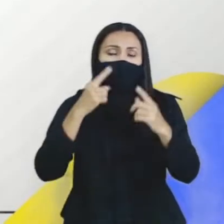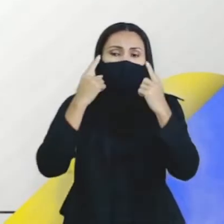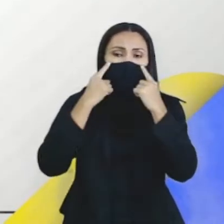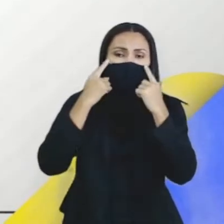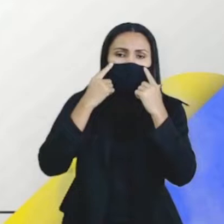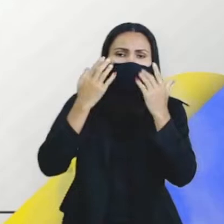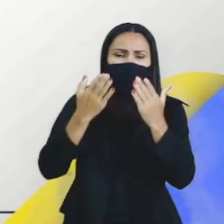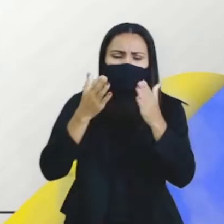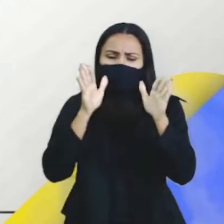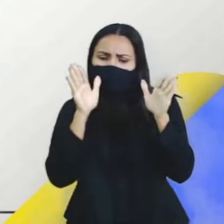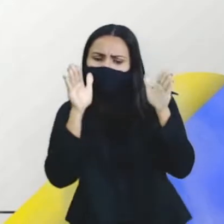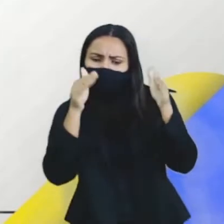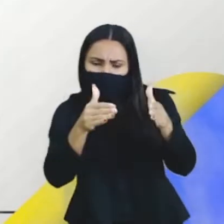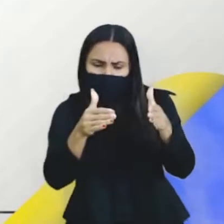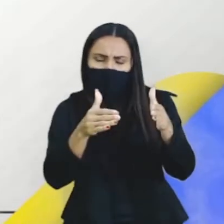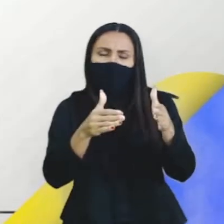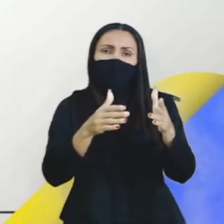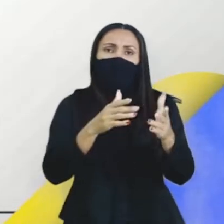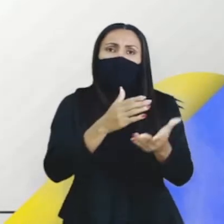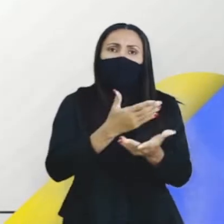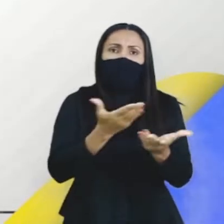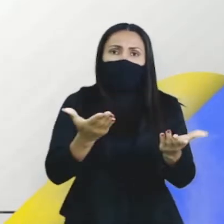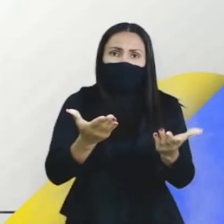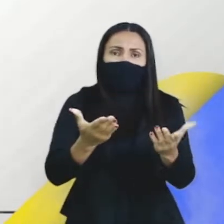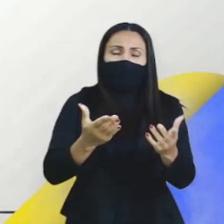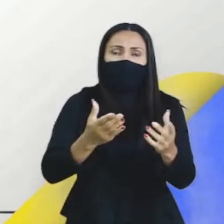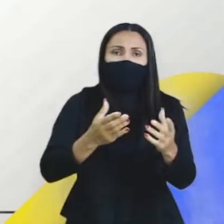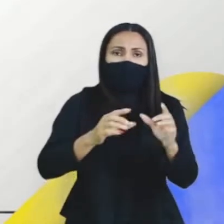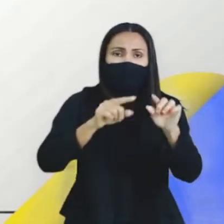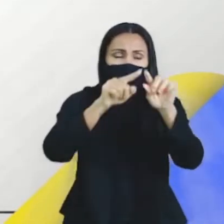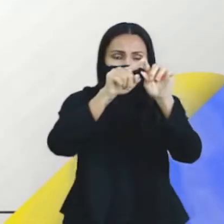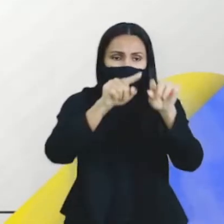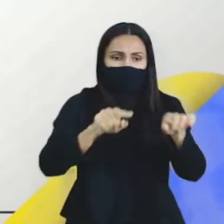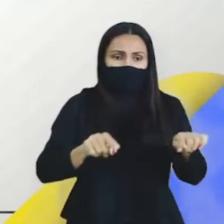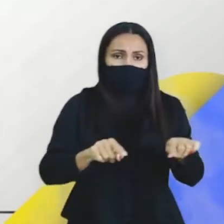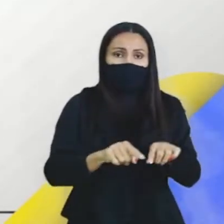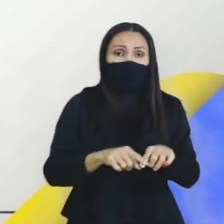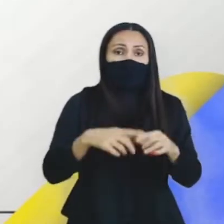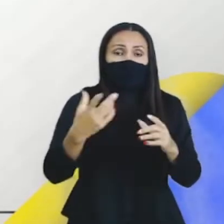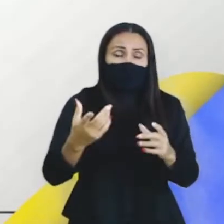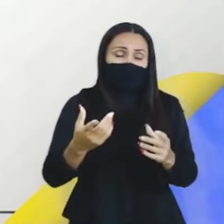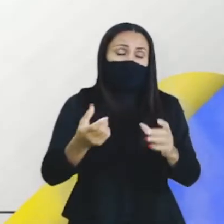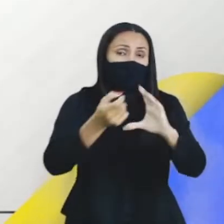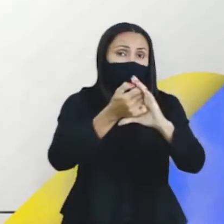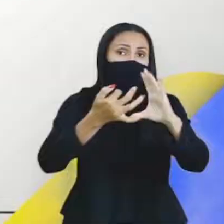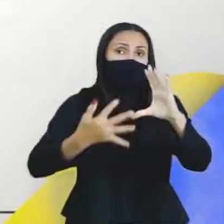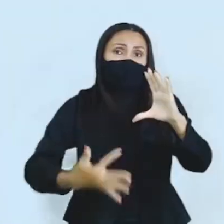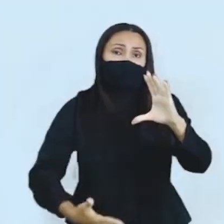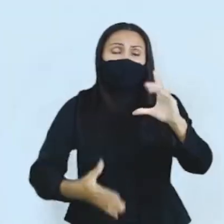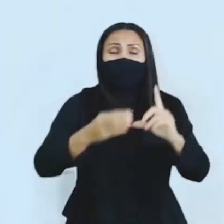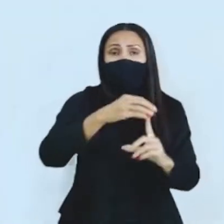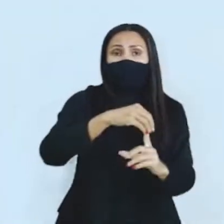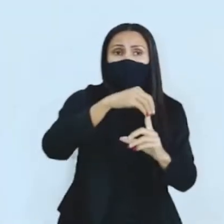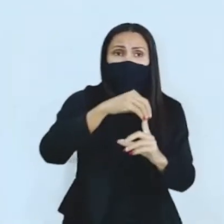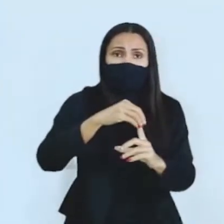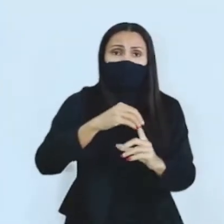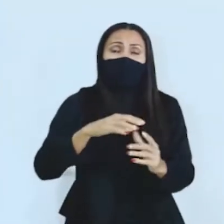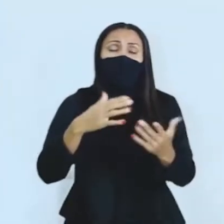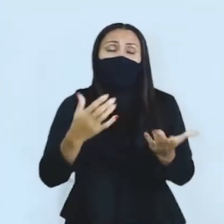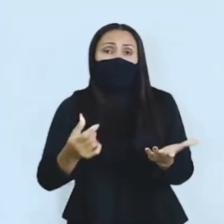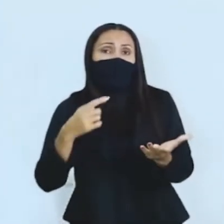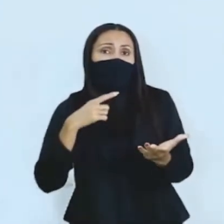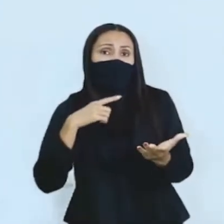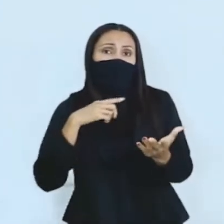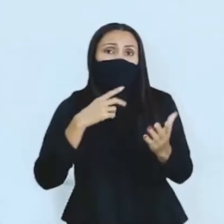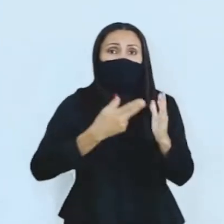é o centro de projeção de uma projeção cônica. Então, a principal característica de uma projeção cônica é ter as